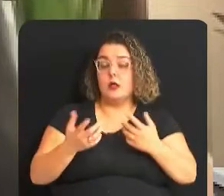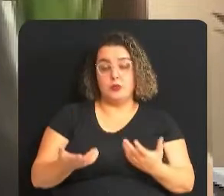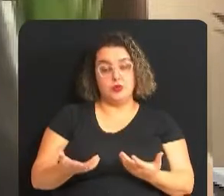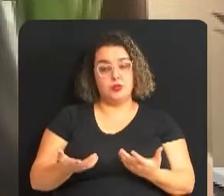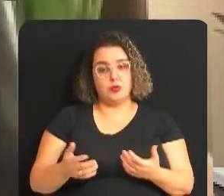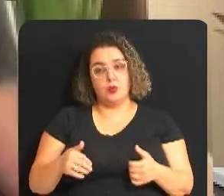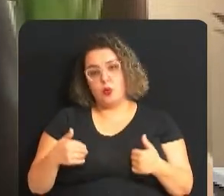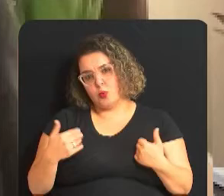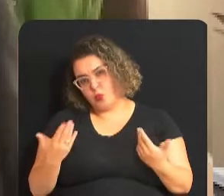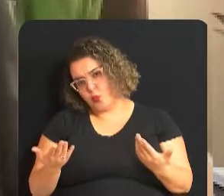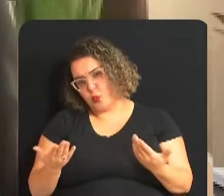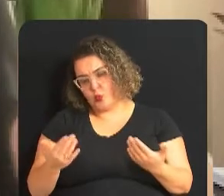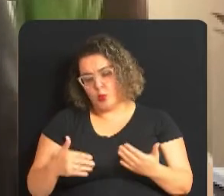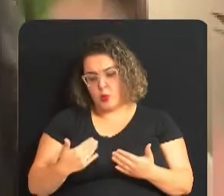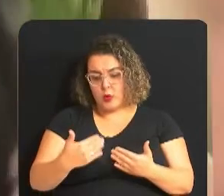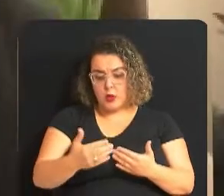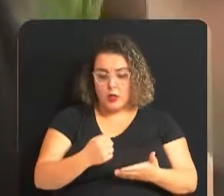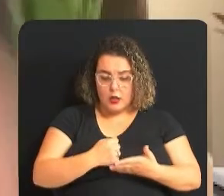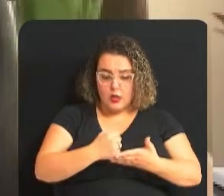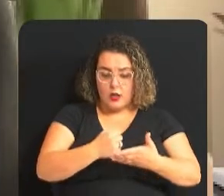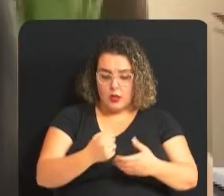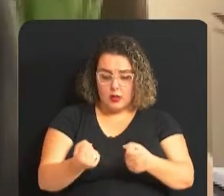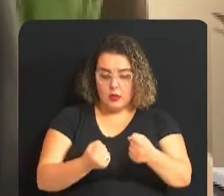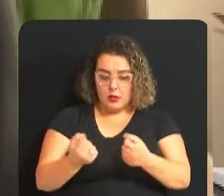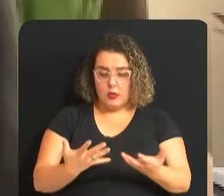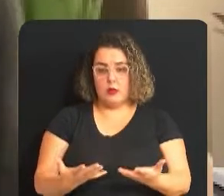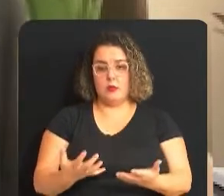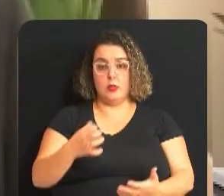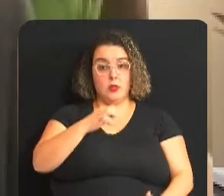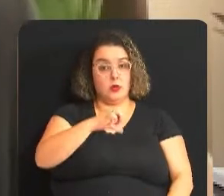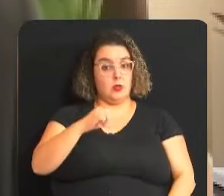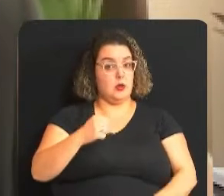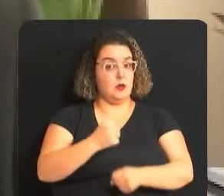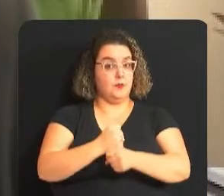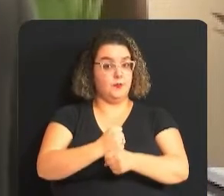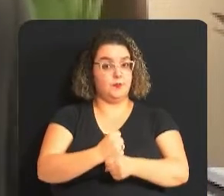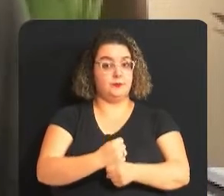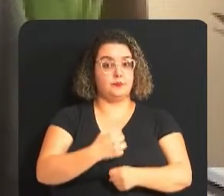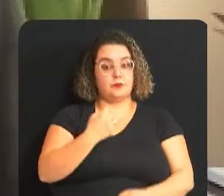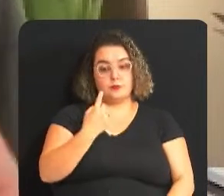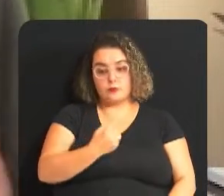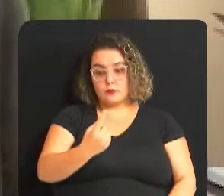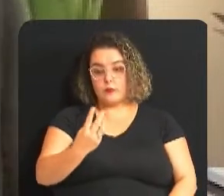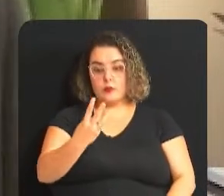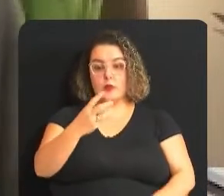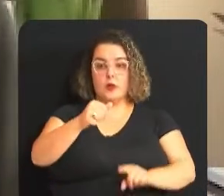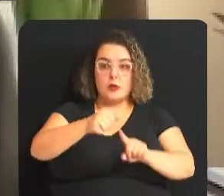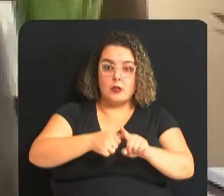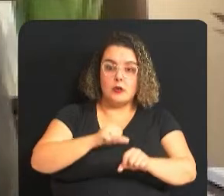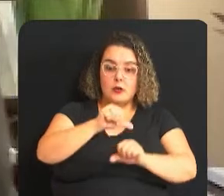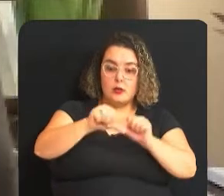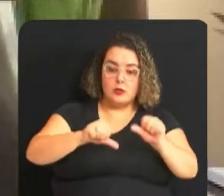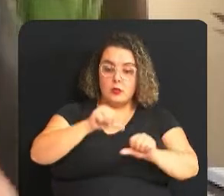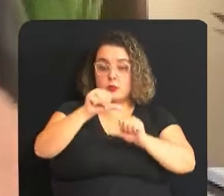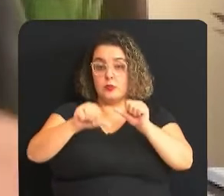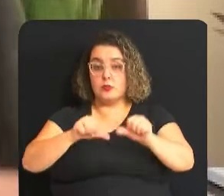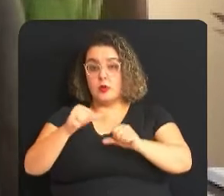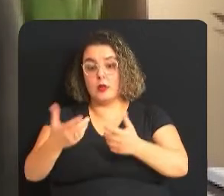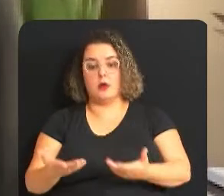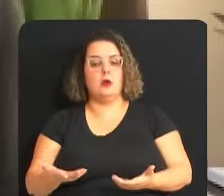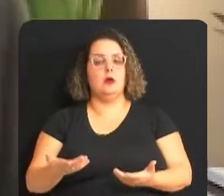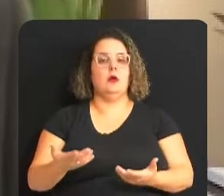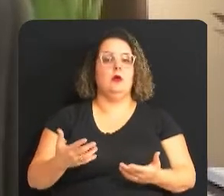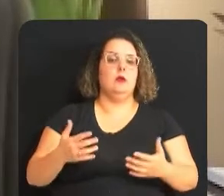a frequência que eu levo meu carro para ele durar 99 anos? A cada 3 meses eu vou no mecânico trocar óleo, ver o pneu, ver a